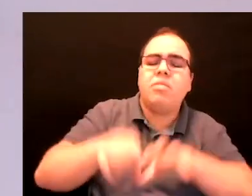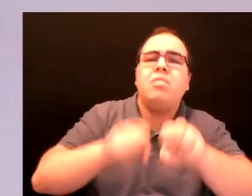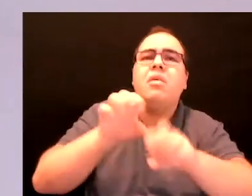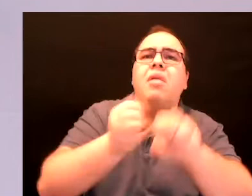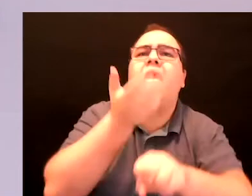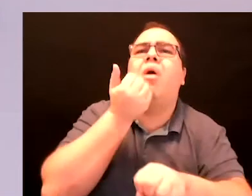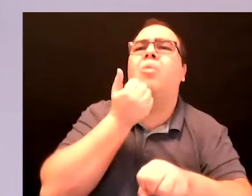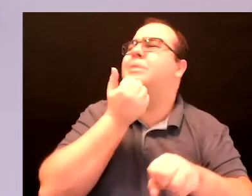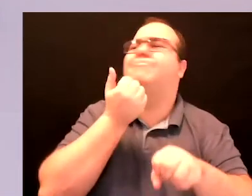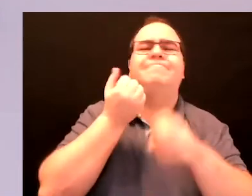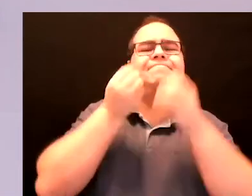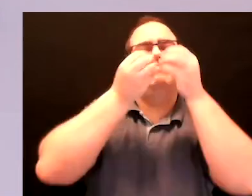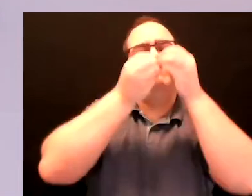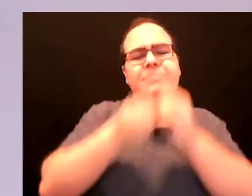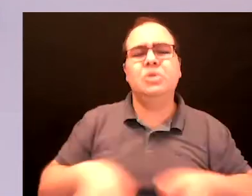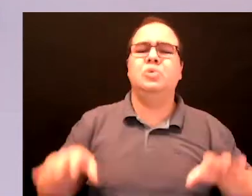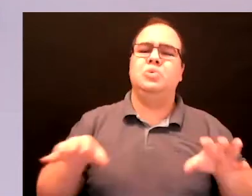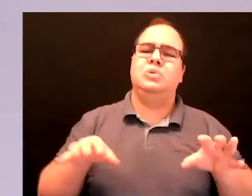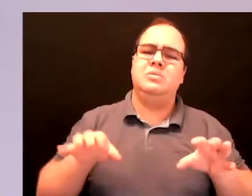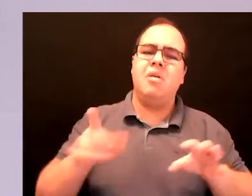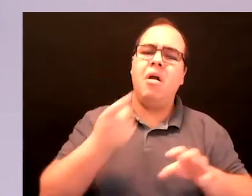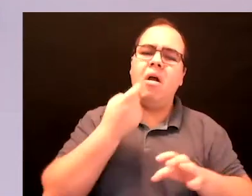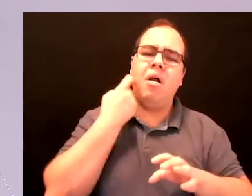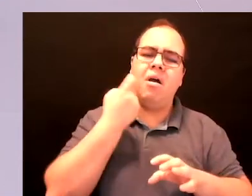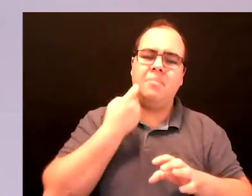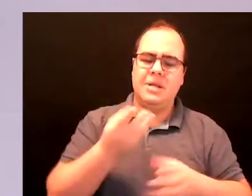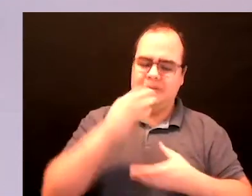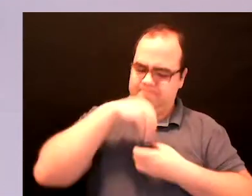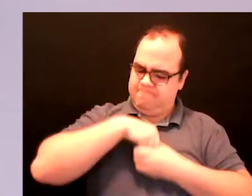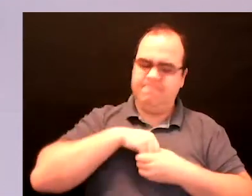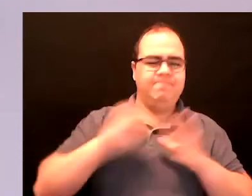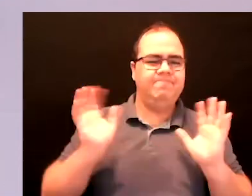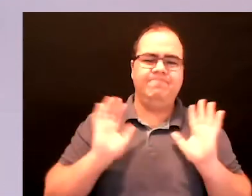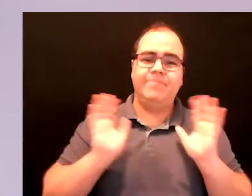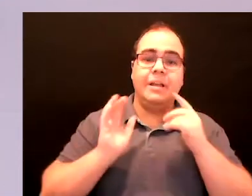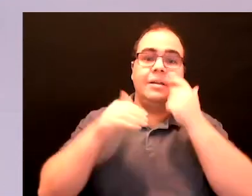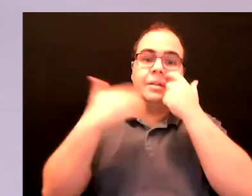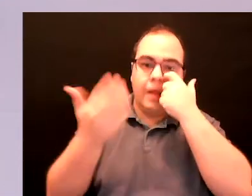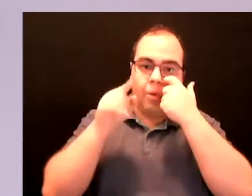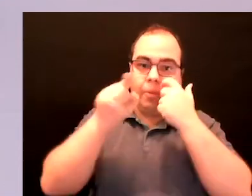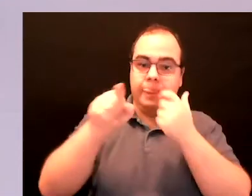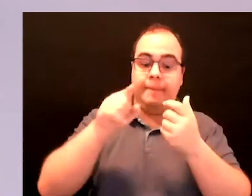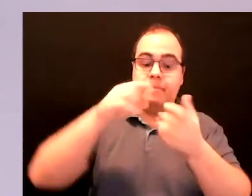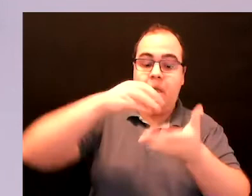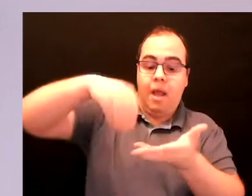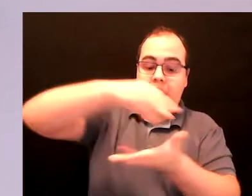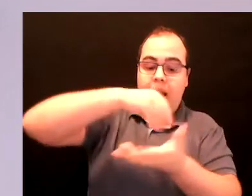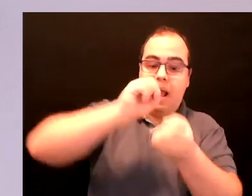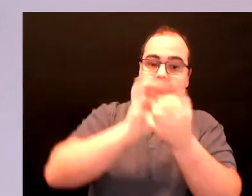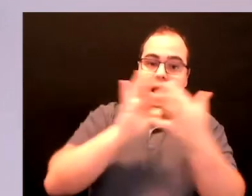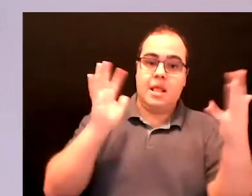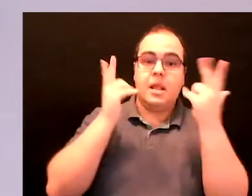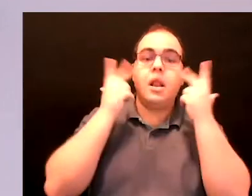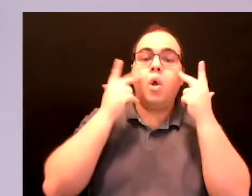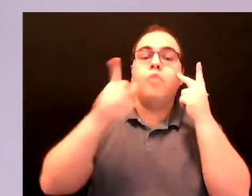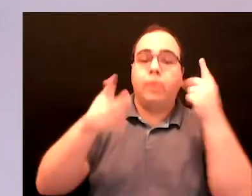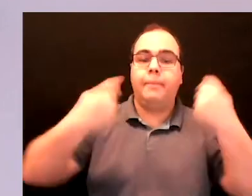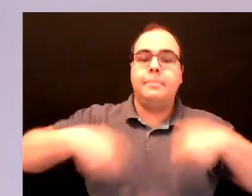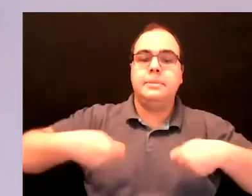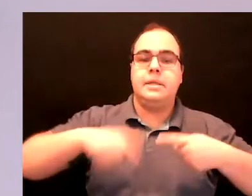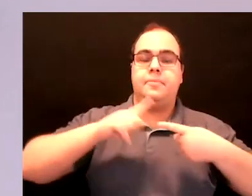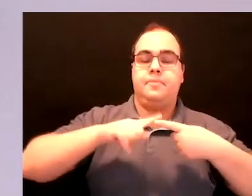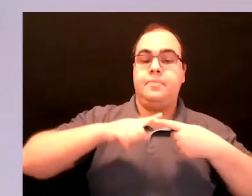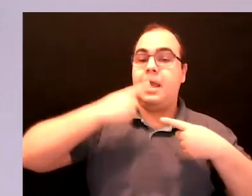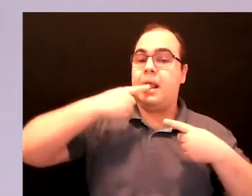com alimento, isso vai parar no corpo desses animais. Então, para o glitter natural, você vai precisar de